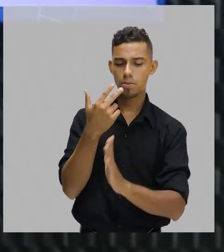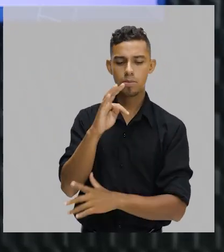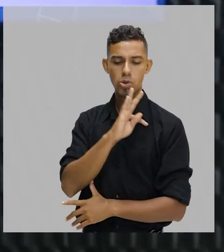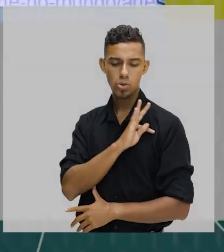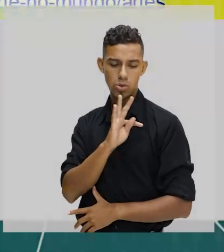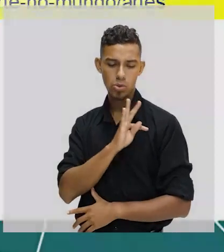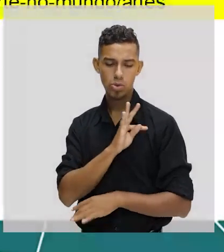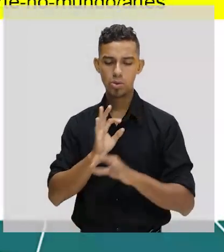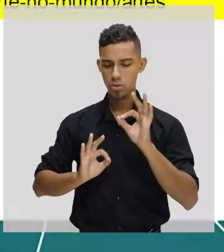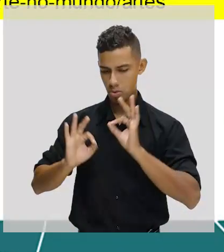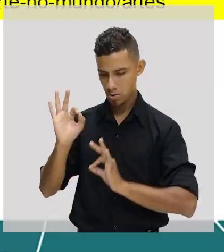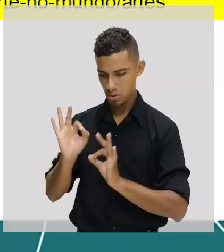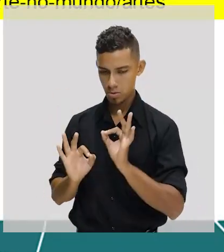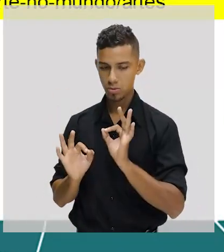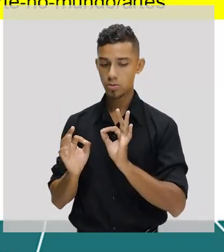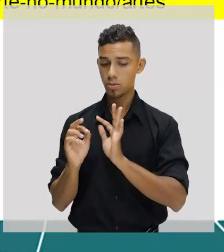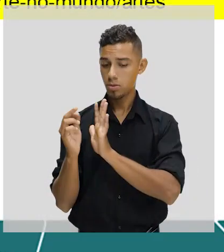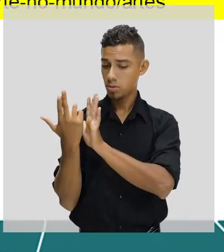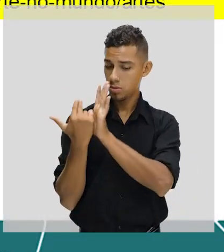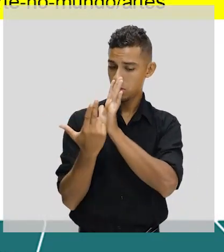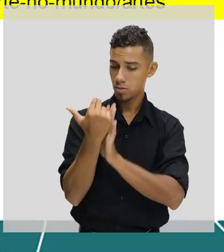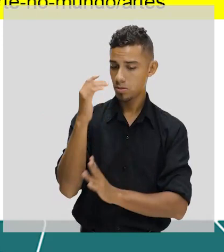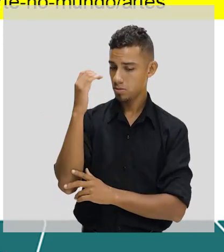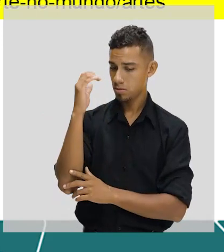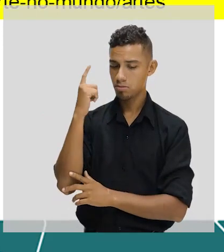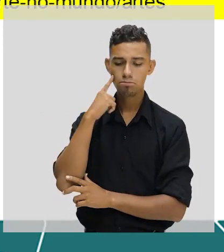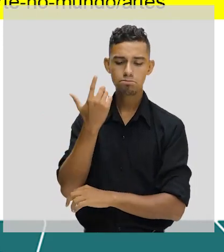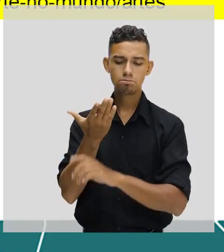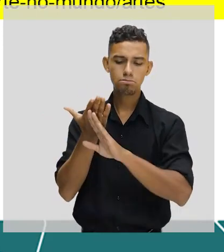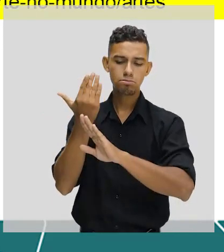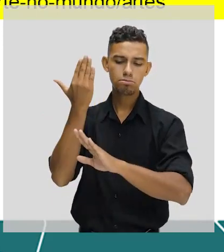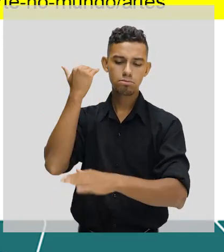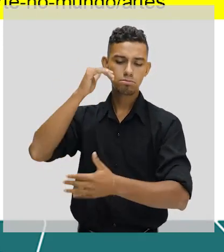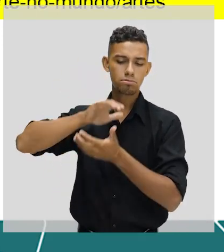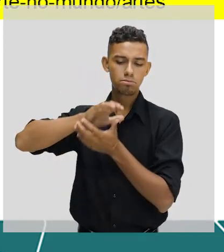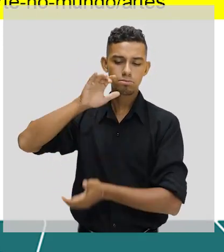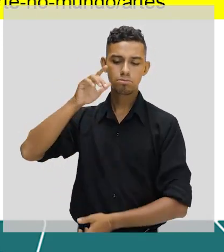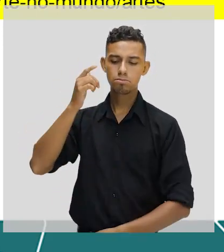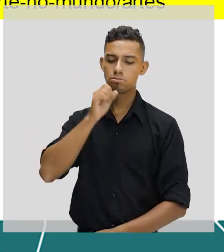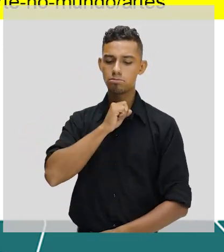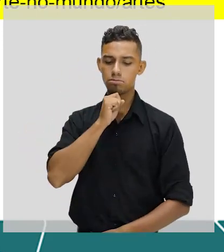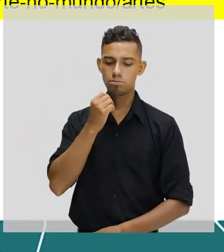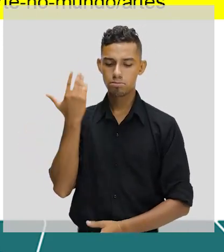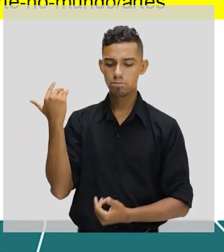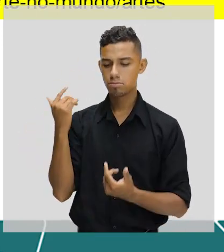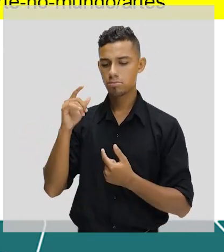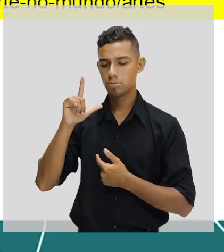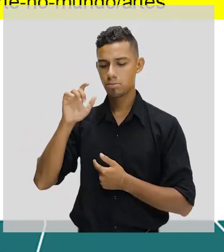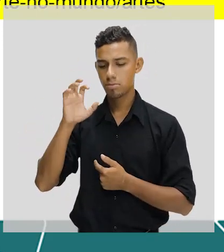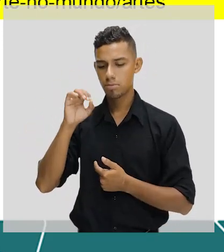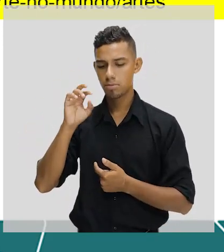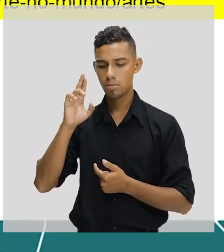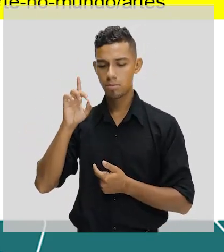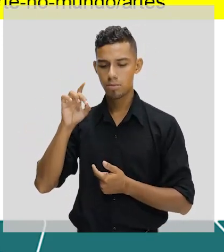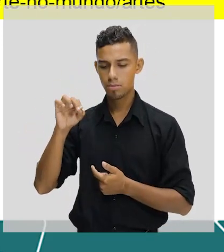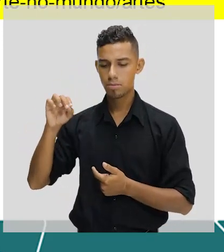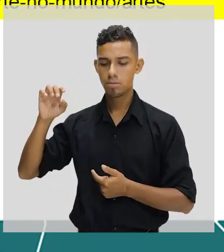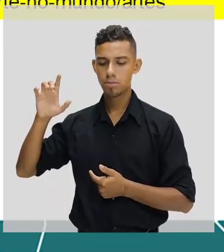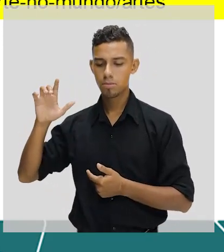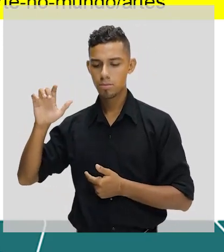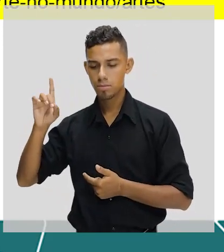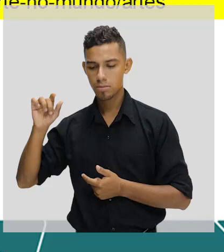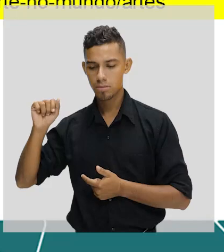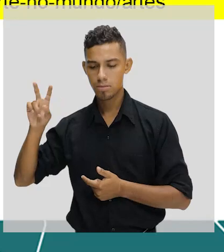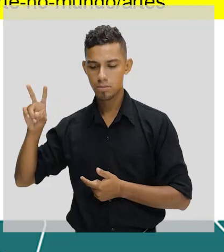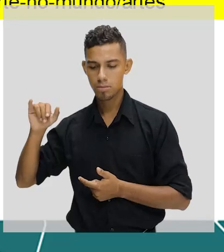arquitetônicos. Desenho científico, muito mais antigo do que se imagina. Leonardo da Vinci, por exemplo, desenhou o bebê no útero. Isso aqui me intriga por como ele